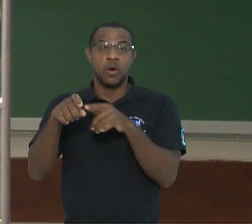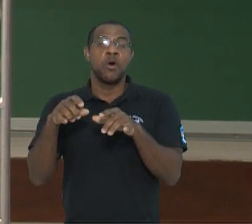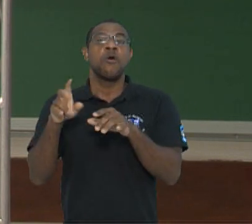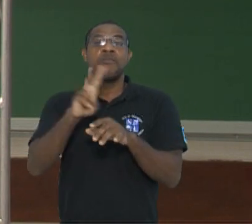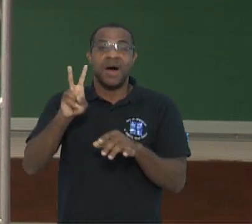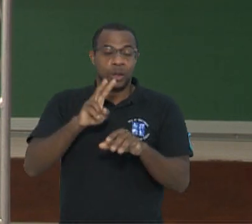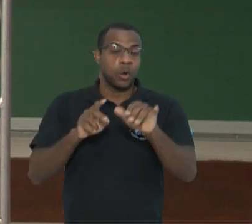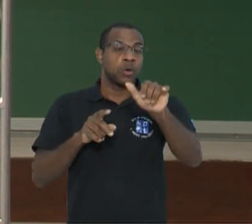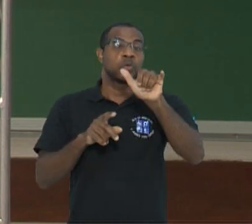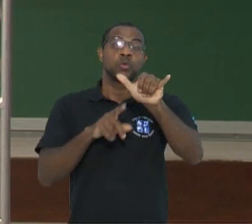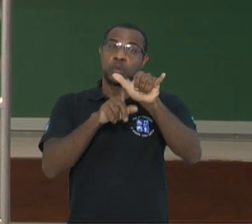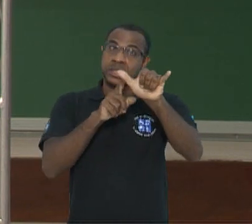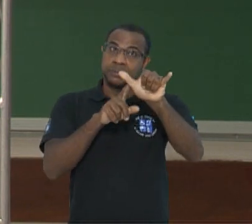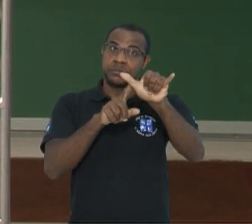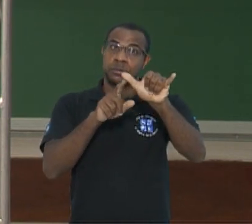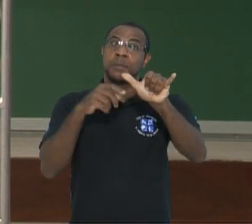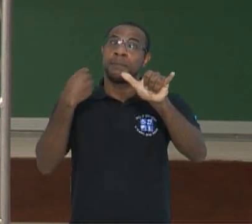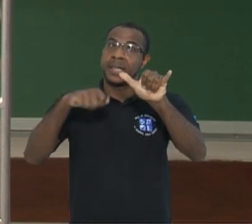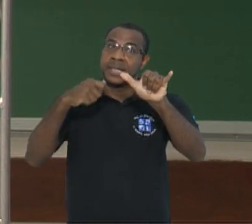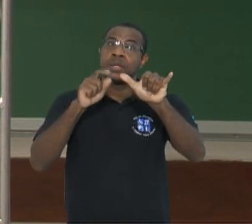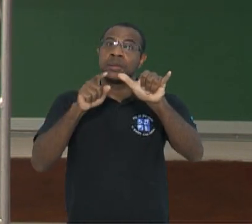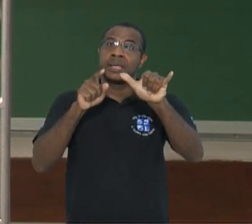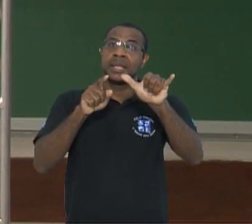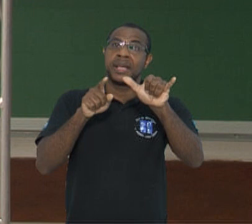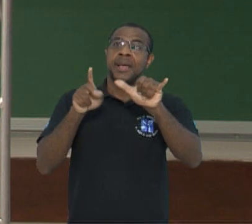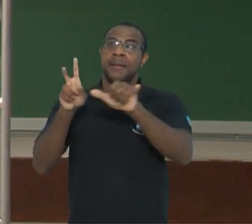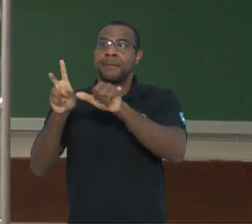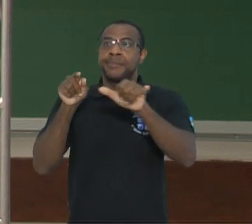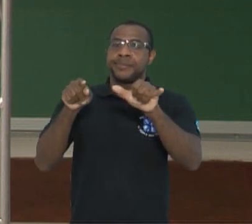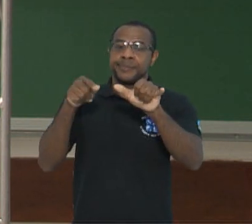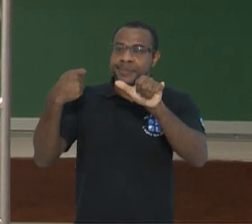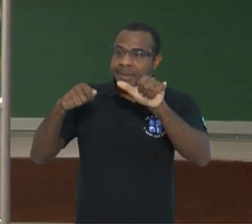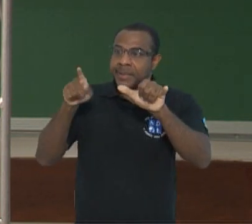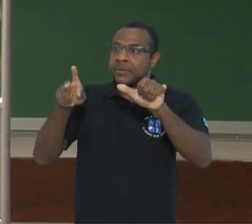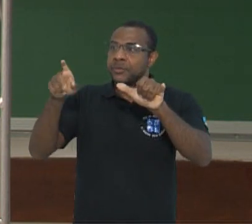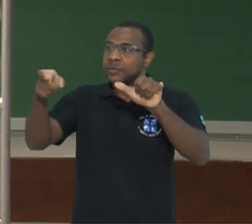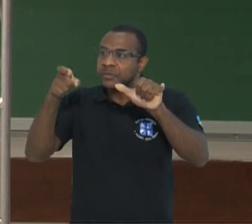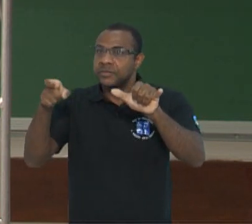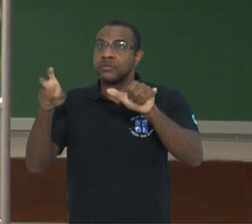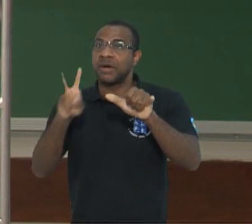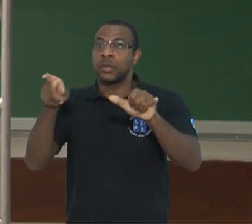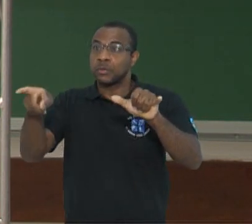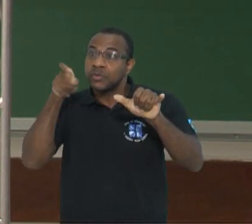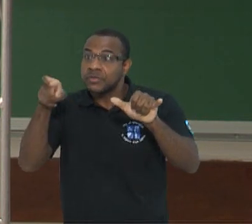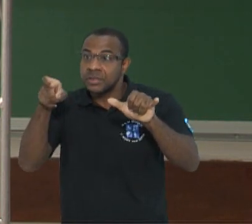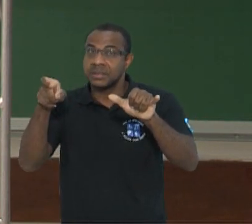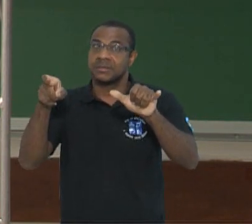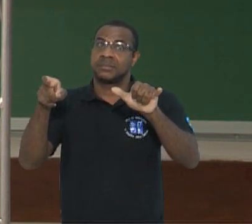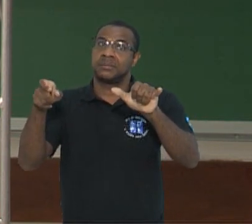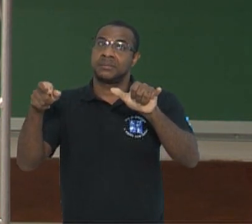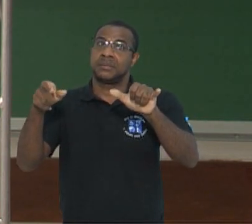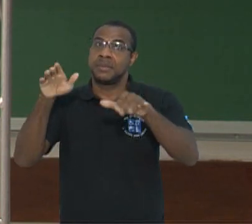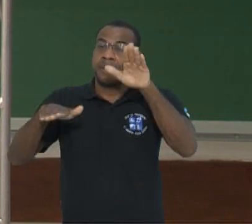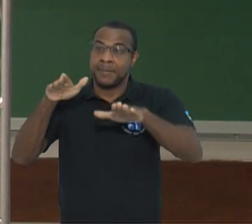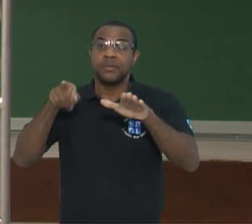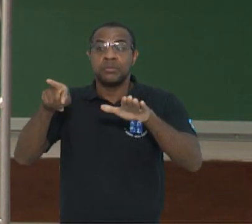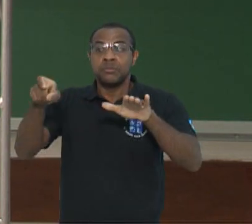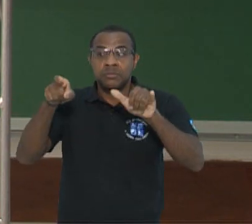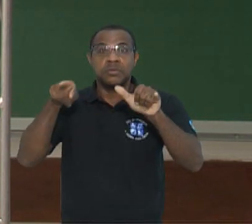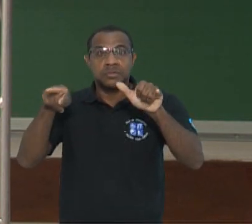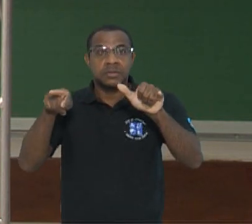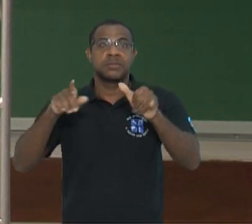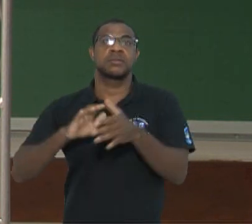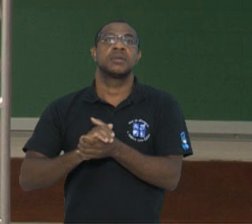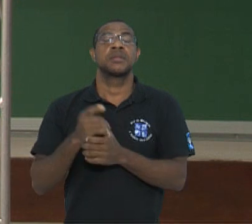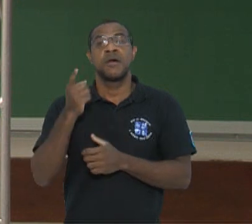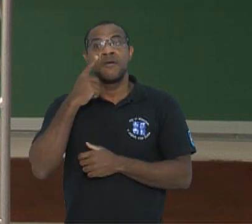É uma função, tá, gente? Então, já vamos relembrar esse termo de função de primeiro grau que graficamente